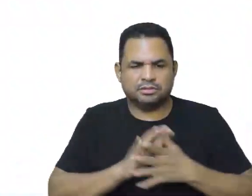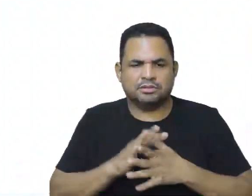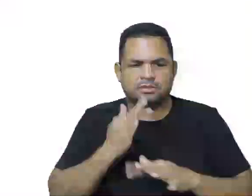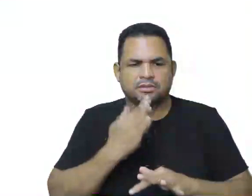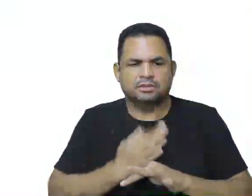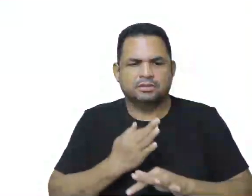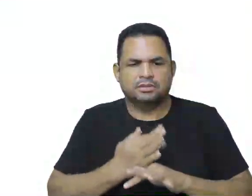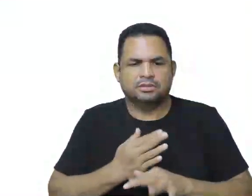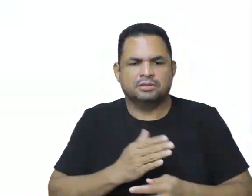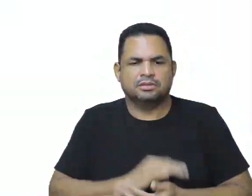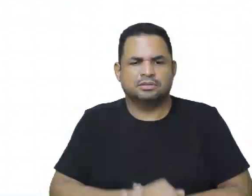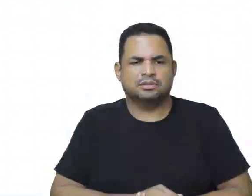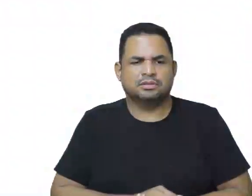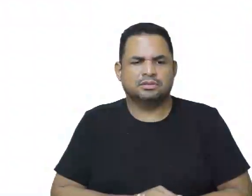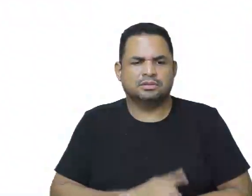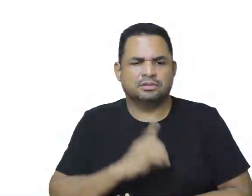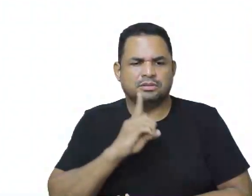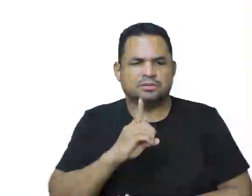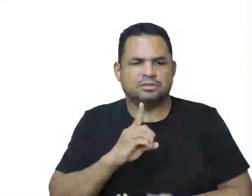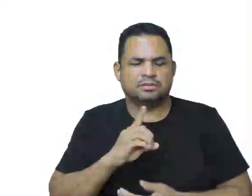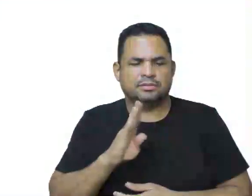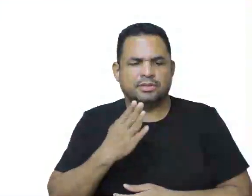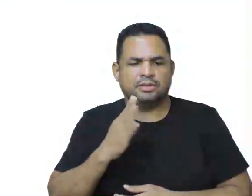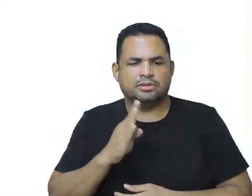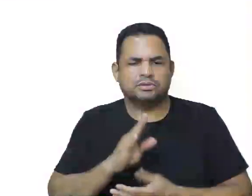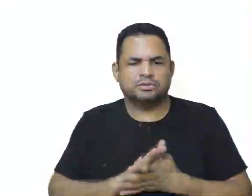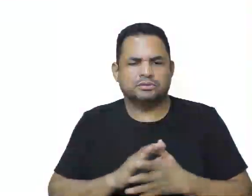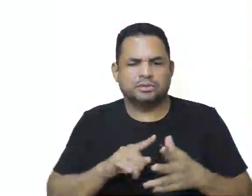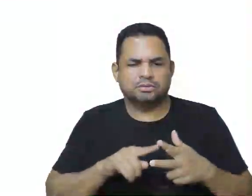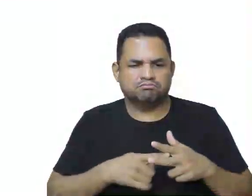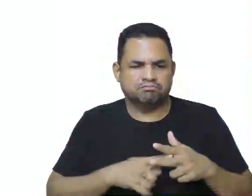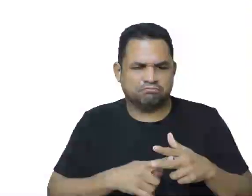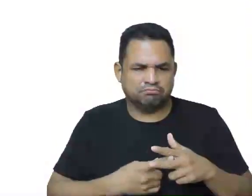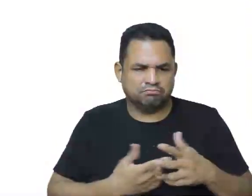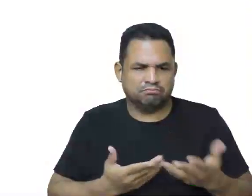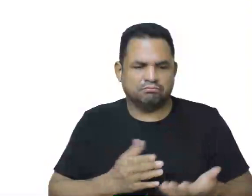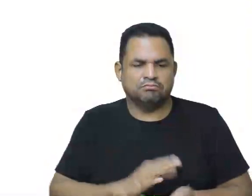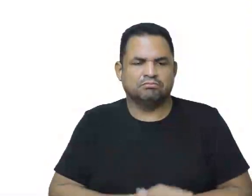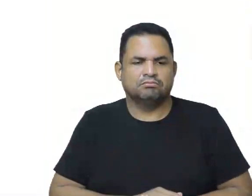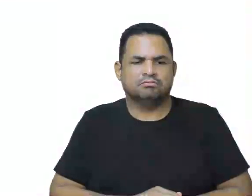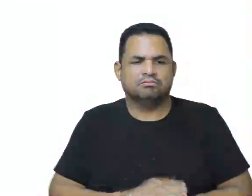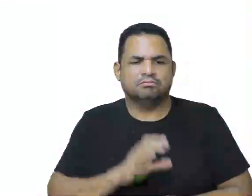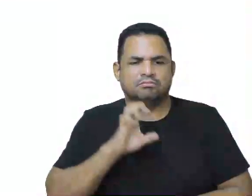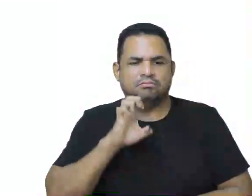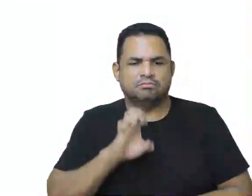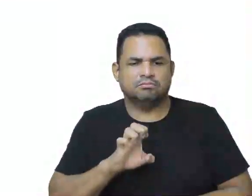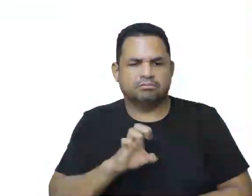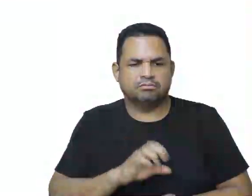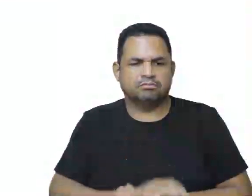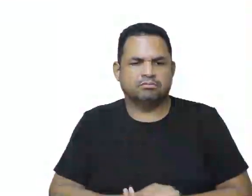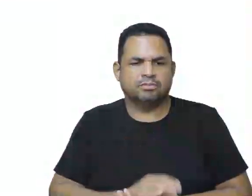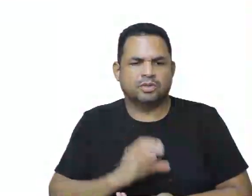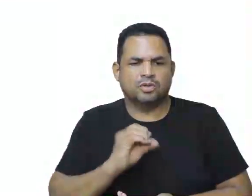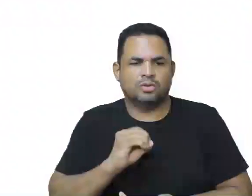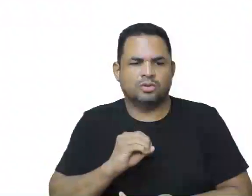físicos. Alternativa D, biológicos e mecânicos. Alternativa